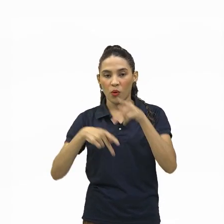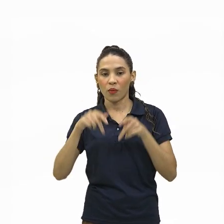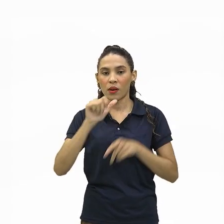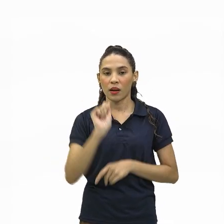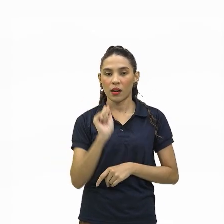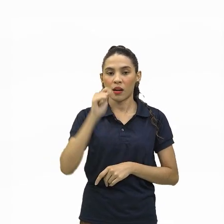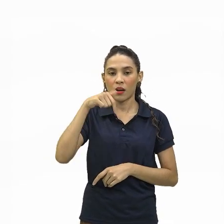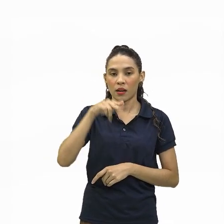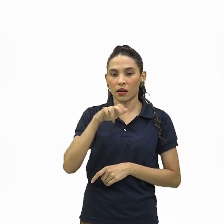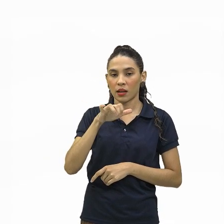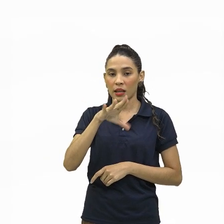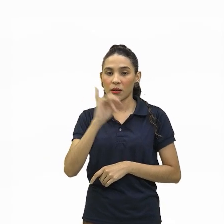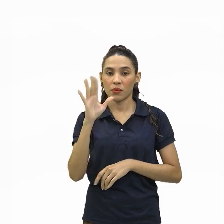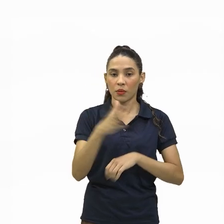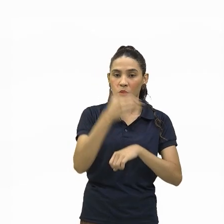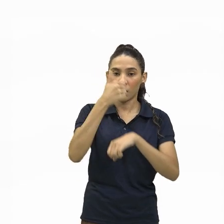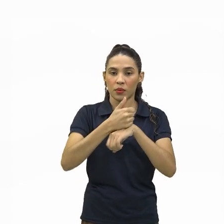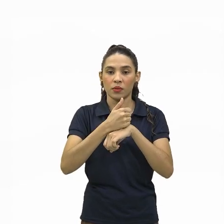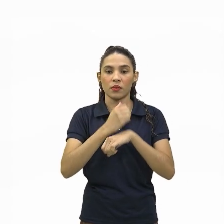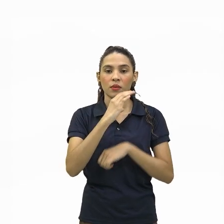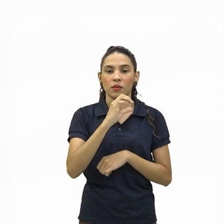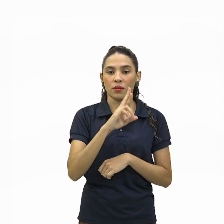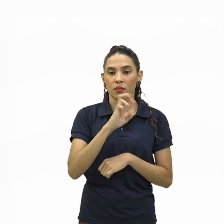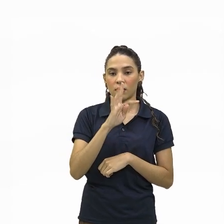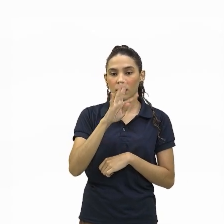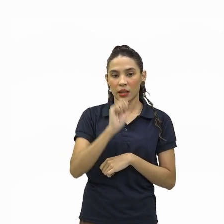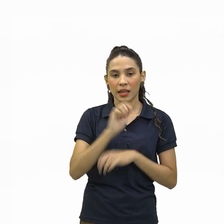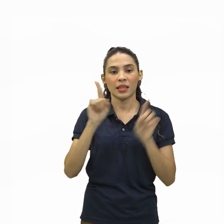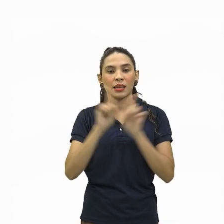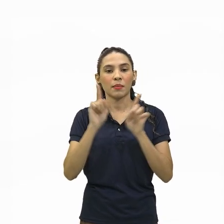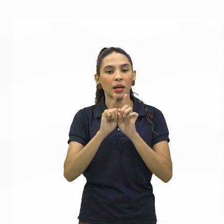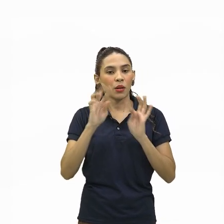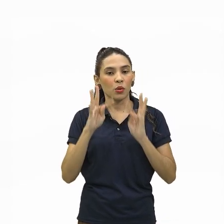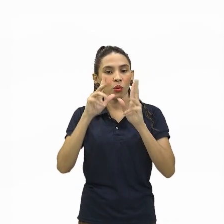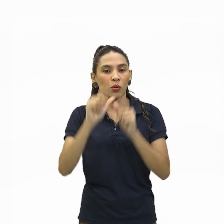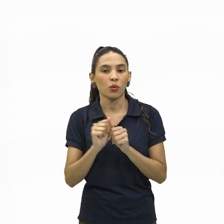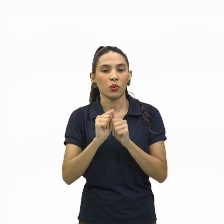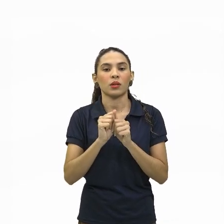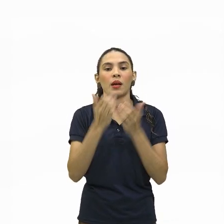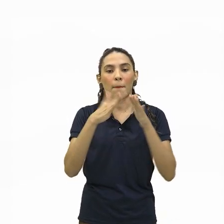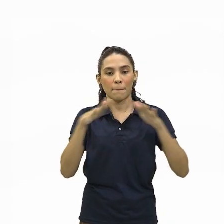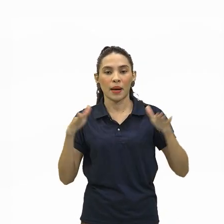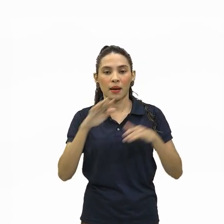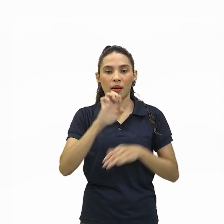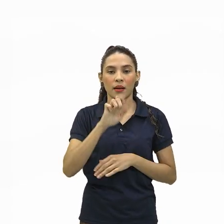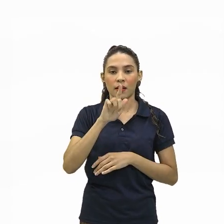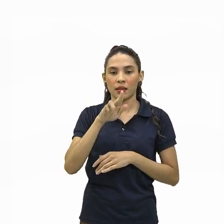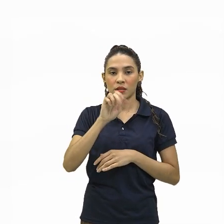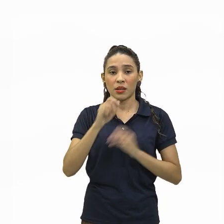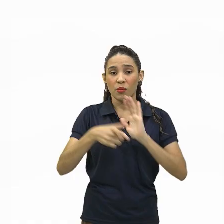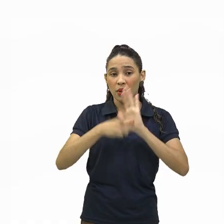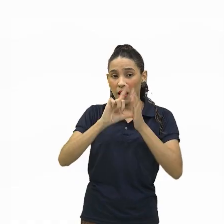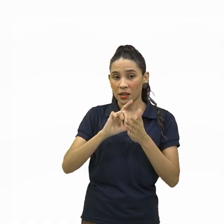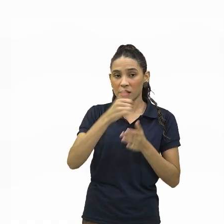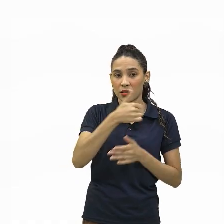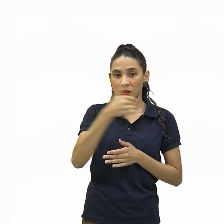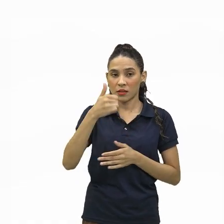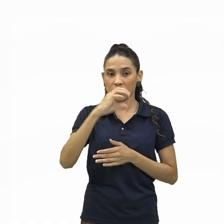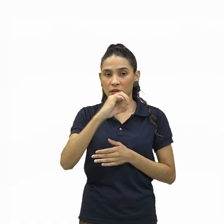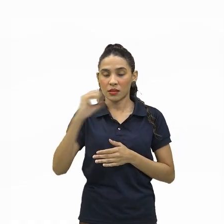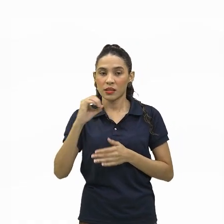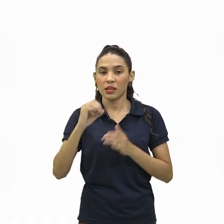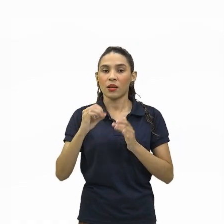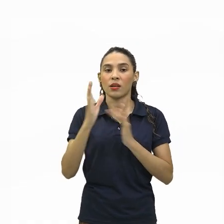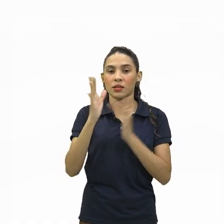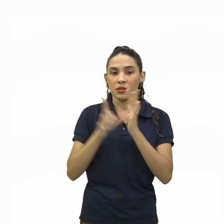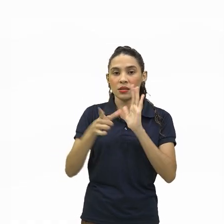conquistaram Creta e toda a região do Mar Egeu. Por volta de 1100 a.C., houve a invasão